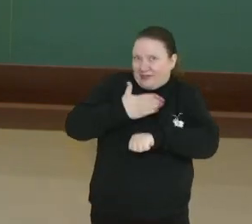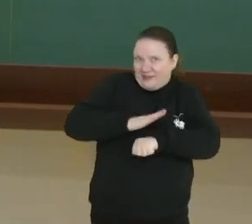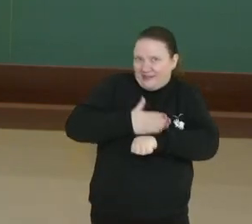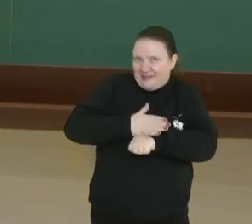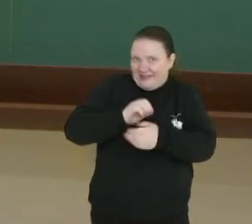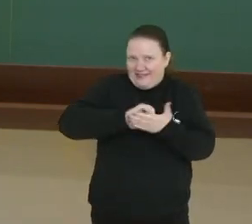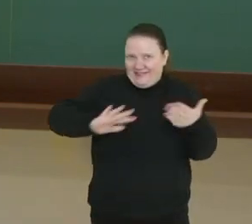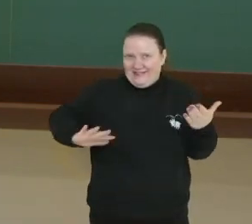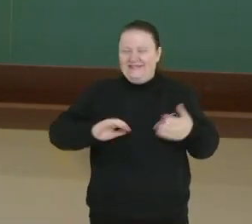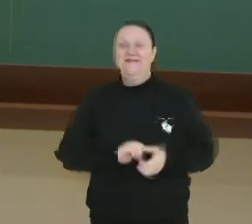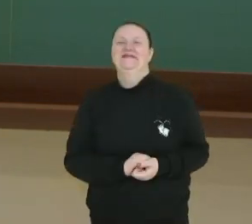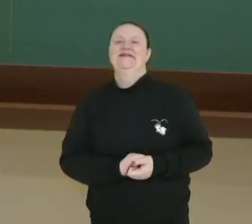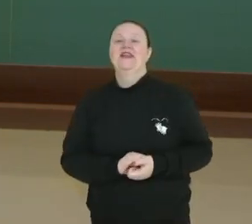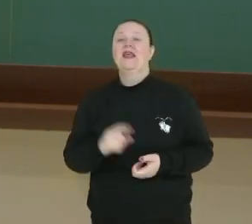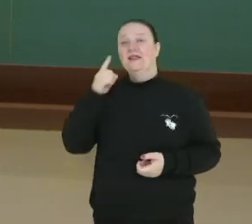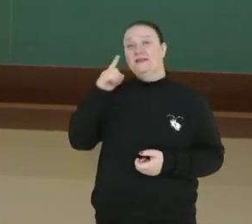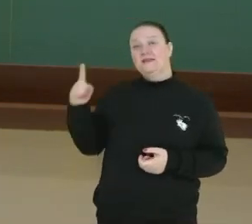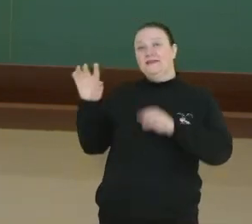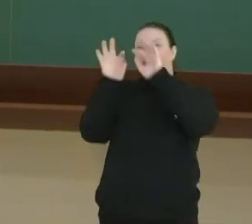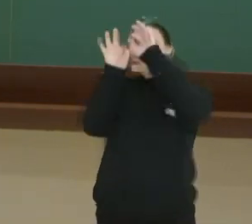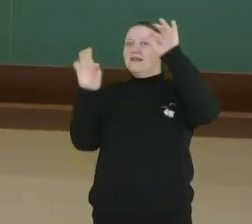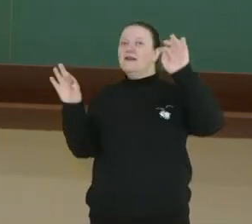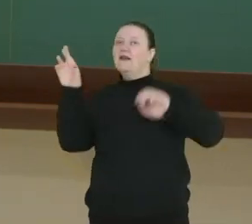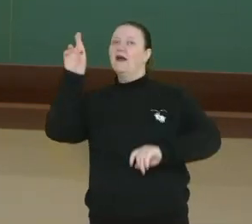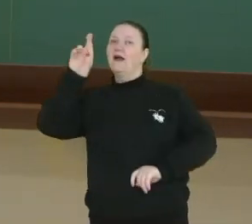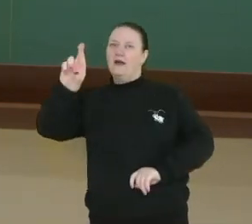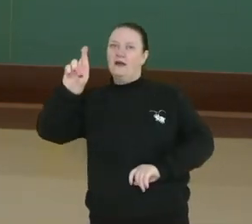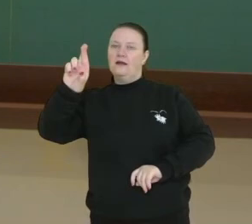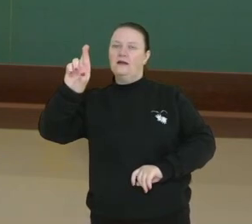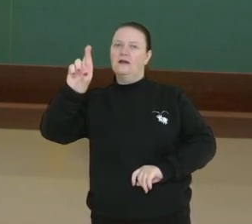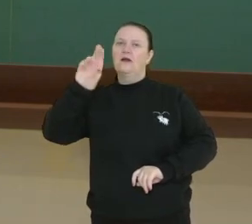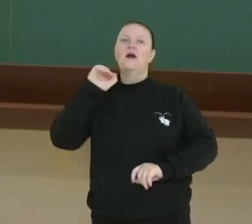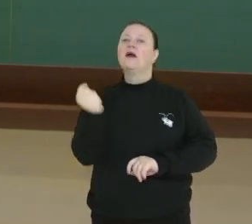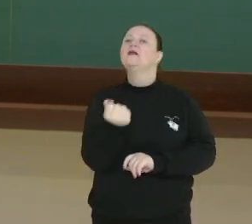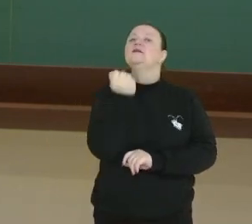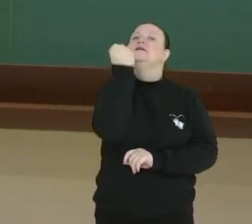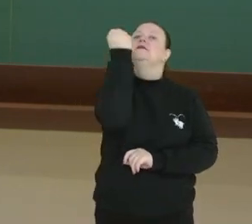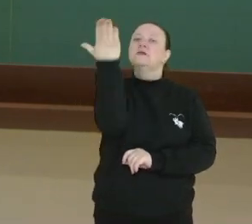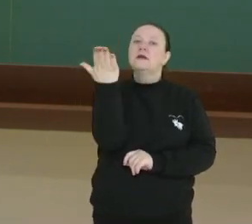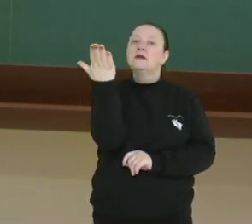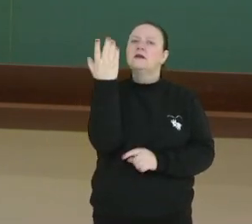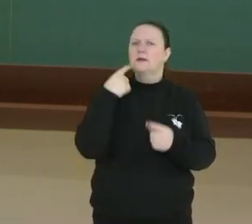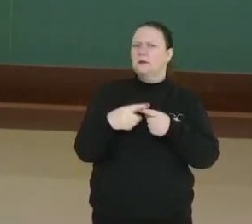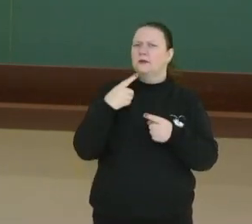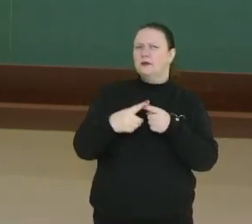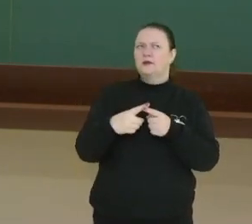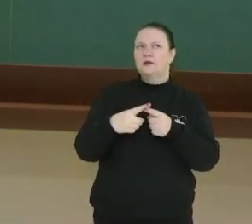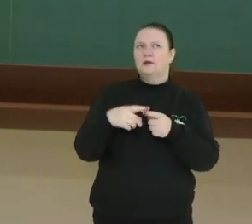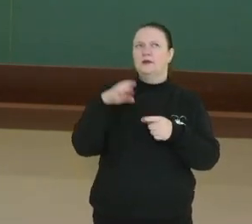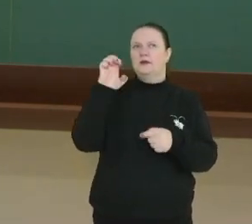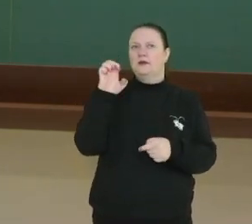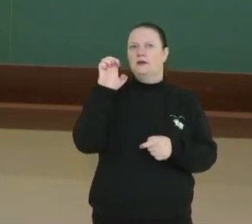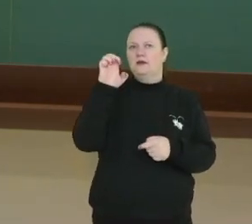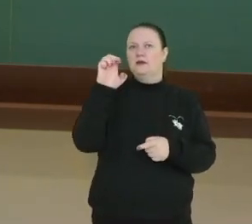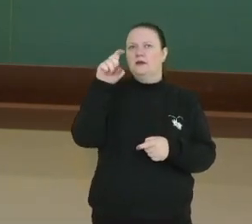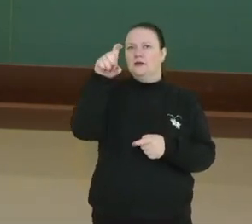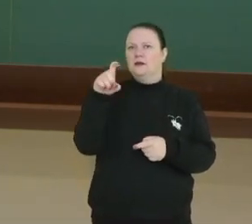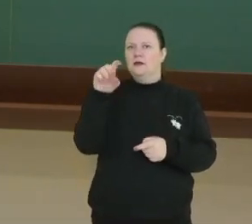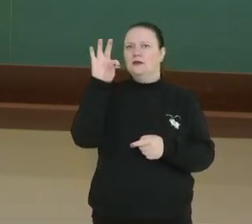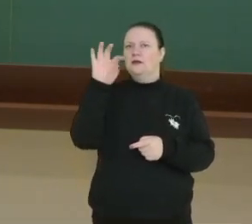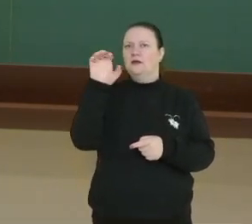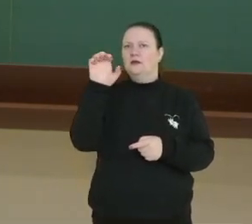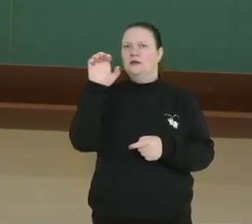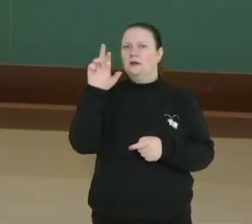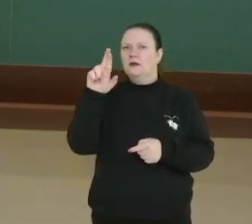nós temos a reta R, ela é o quê? Ela é externa. Por que que ela é externa? Quando a gente fala uma questão aberta